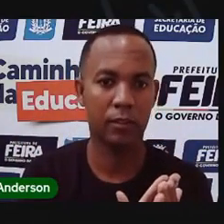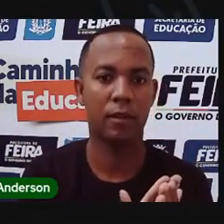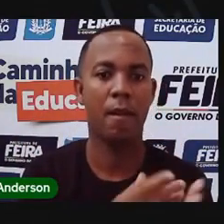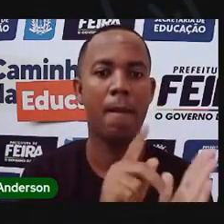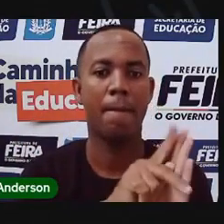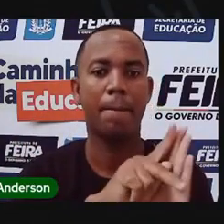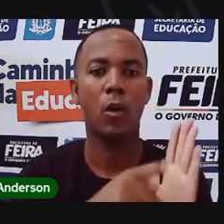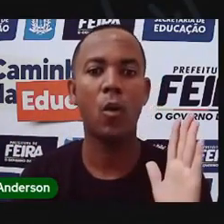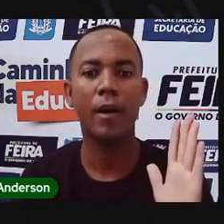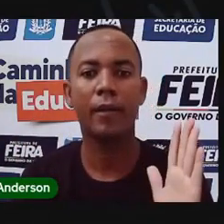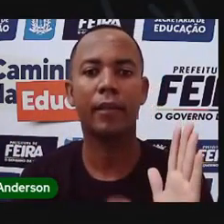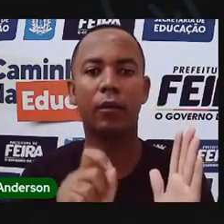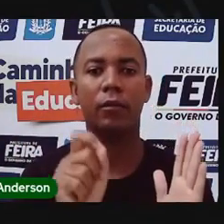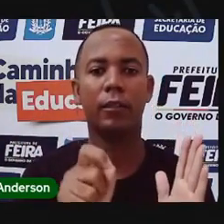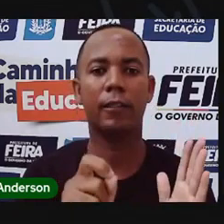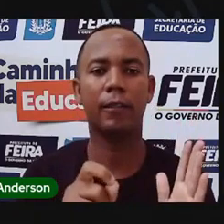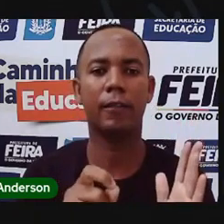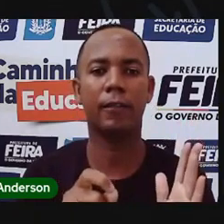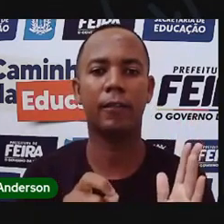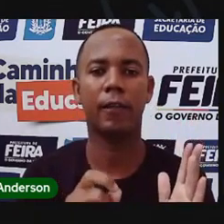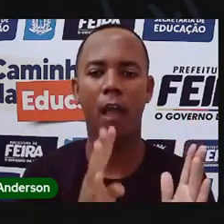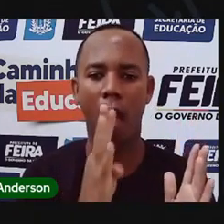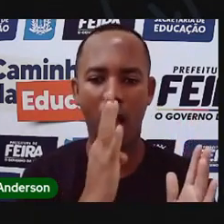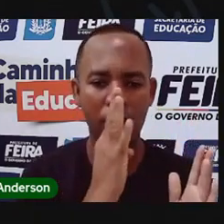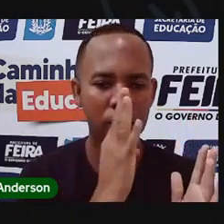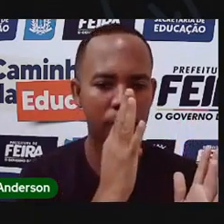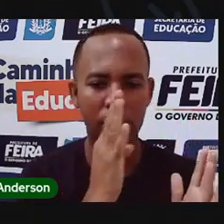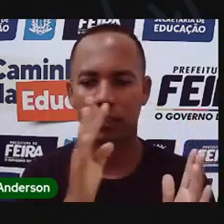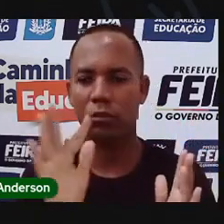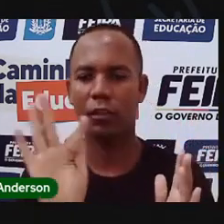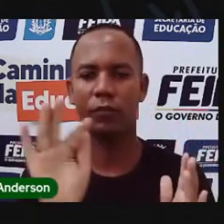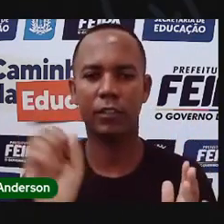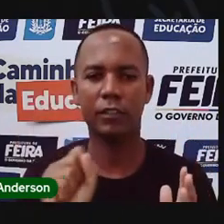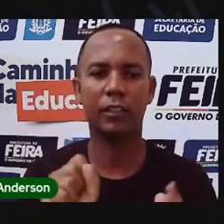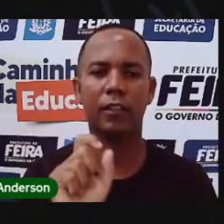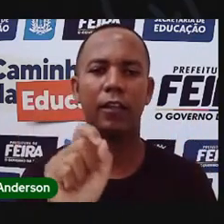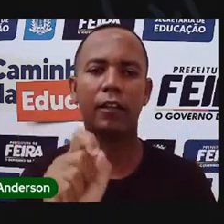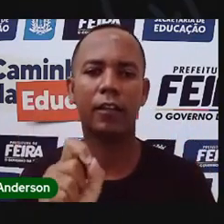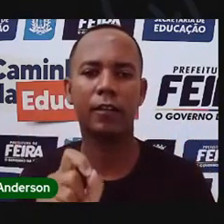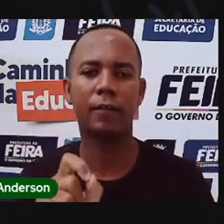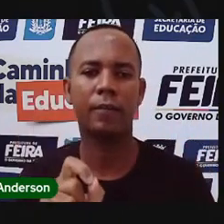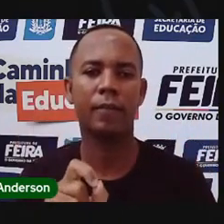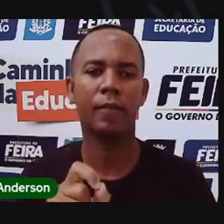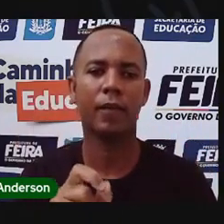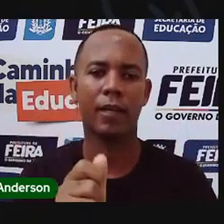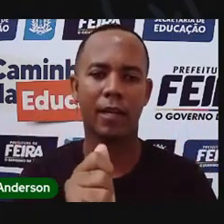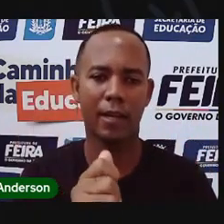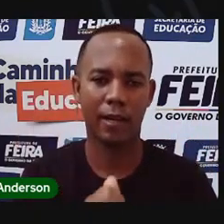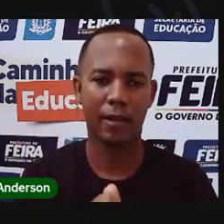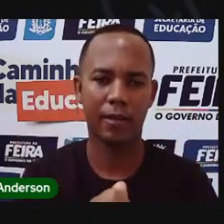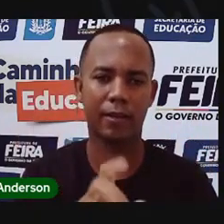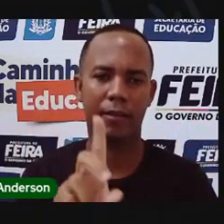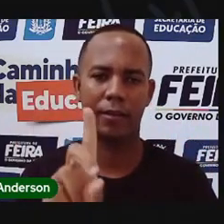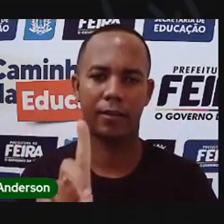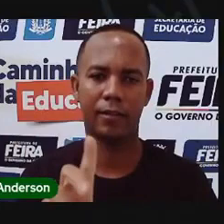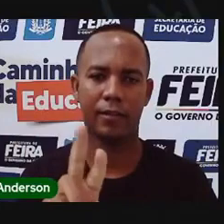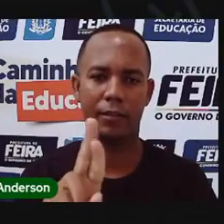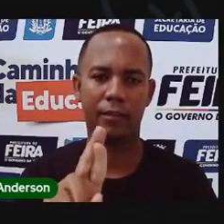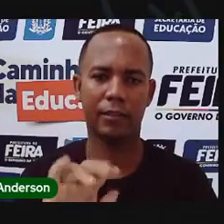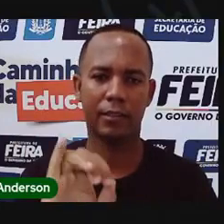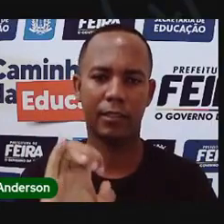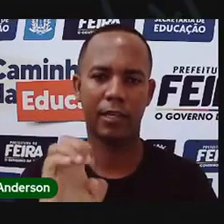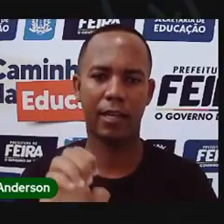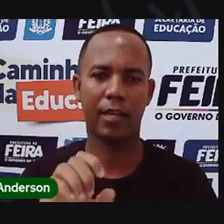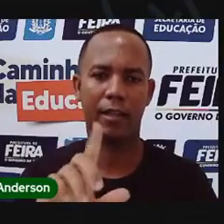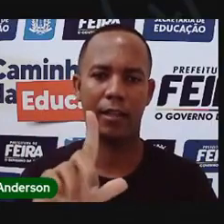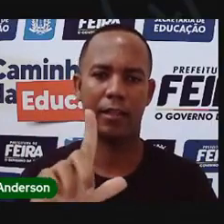cultura popular em homenagem à Feira de Santana. Tá? E quem foi ela? Adriele